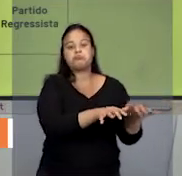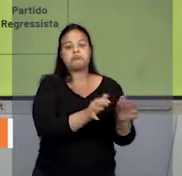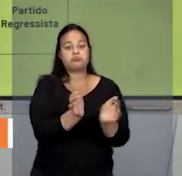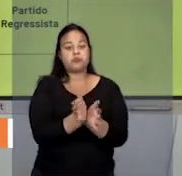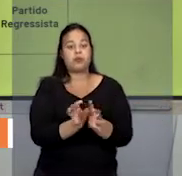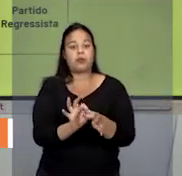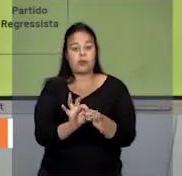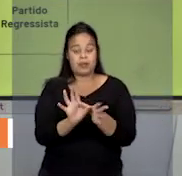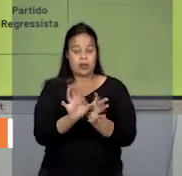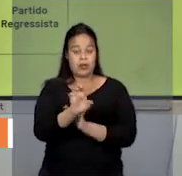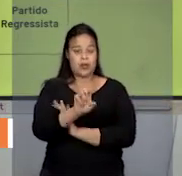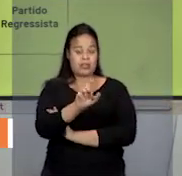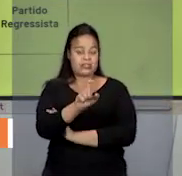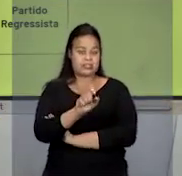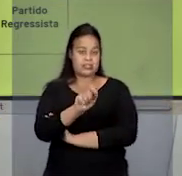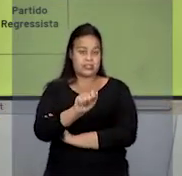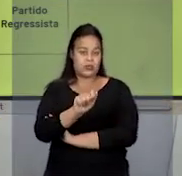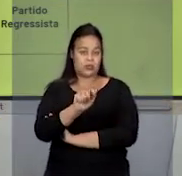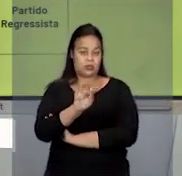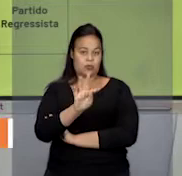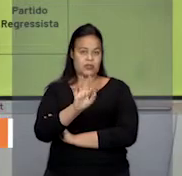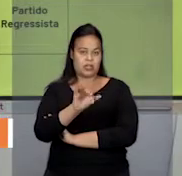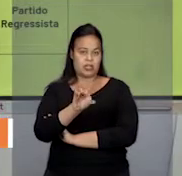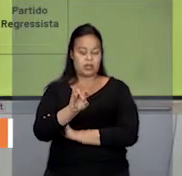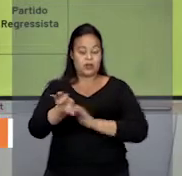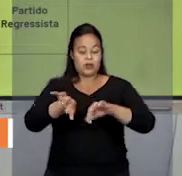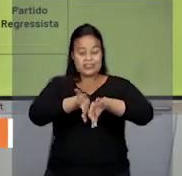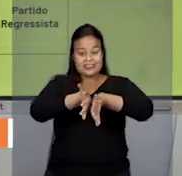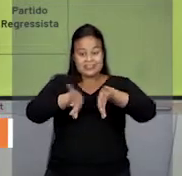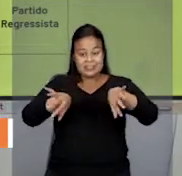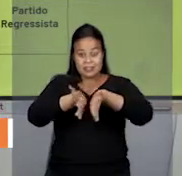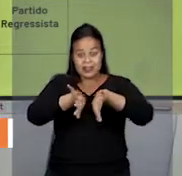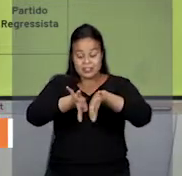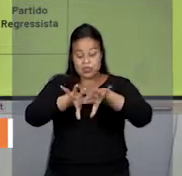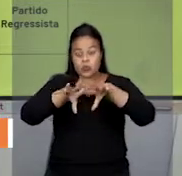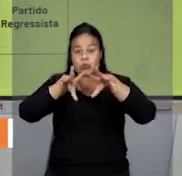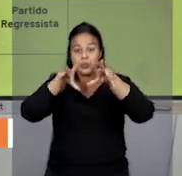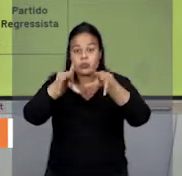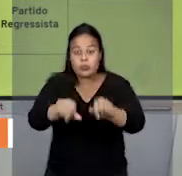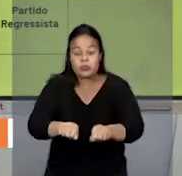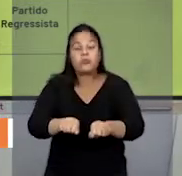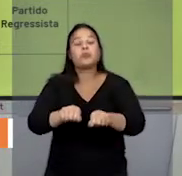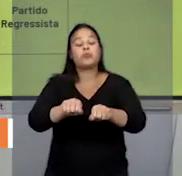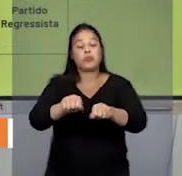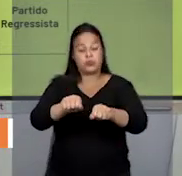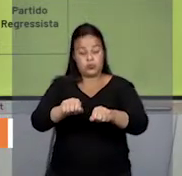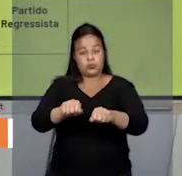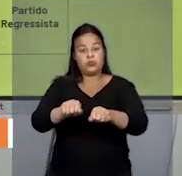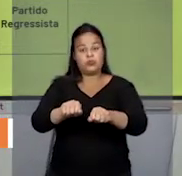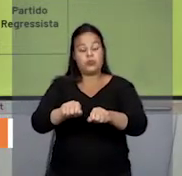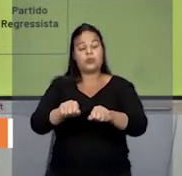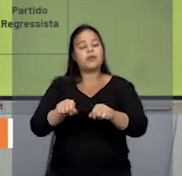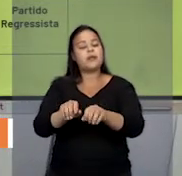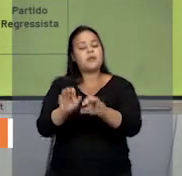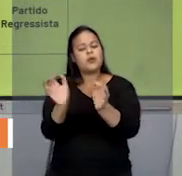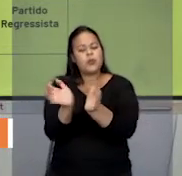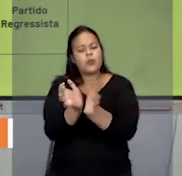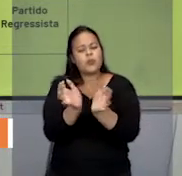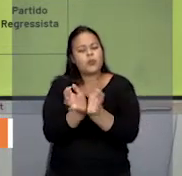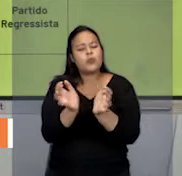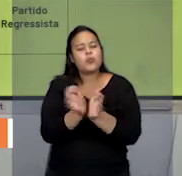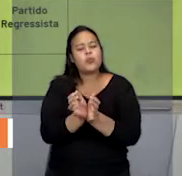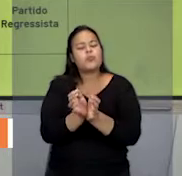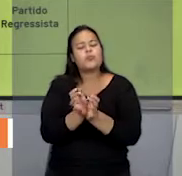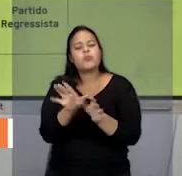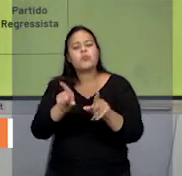liberal exaltado tinha muito mais interesse em separação completa e o estabelecimento de uma república, que nós